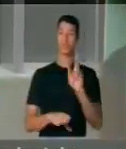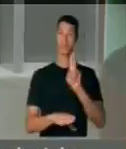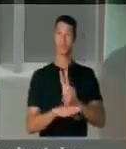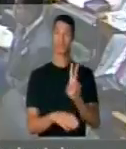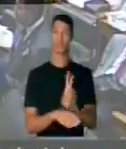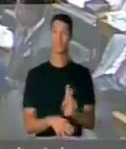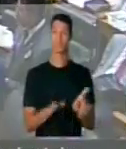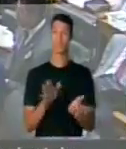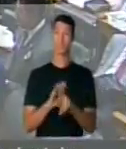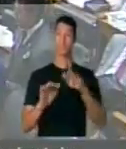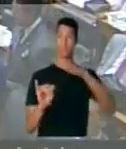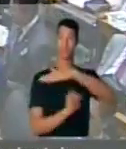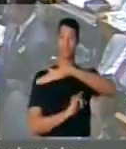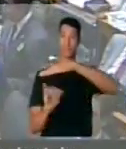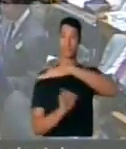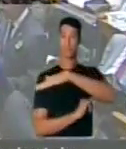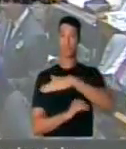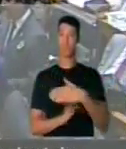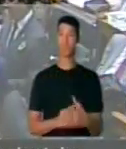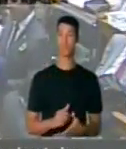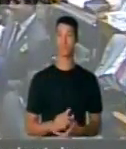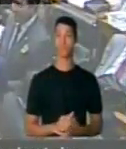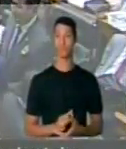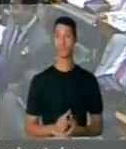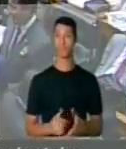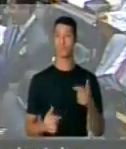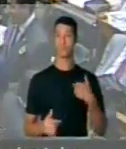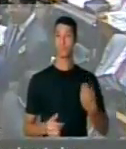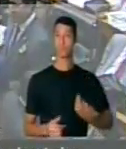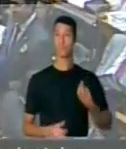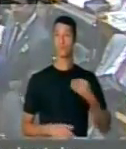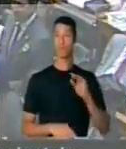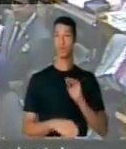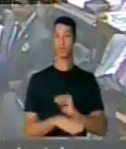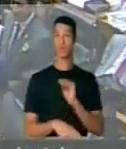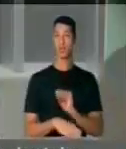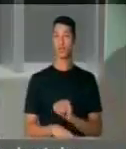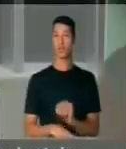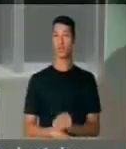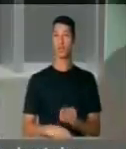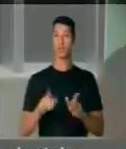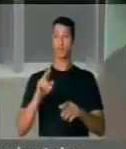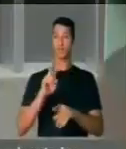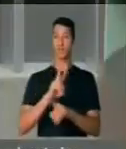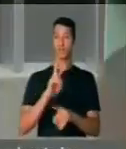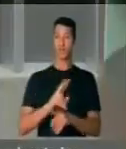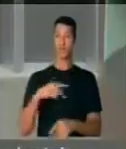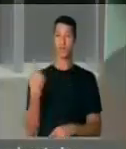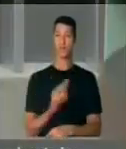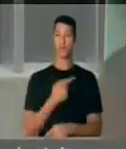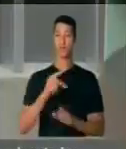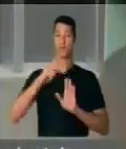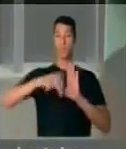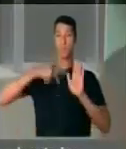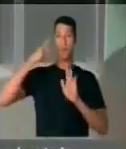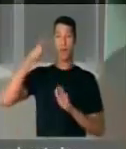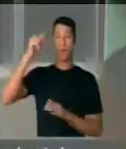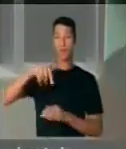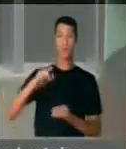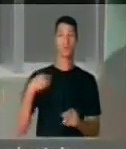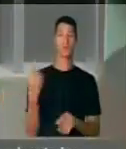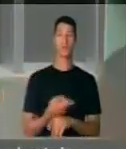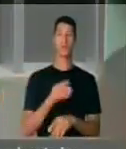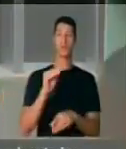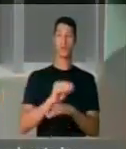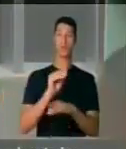defesa dessa instituição. Estou aqui tratando da defesa do parlamento.